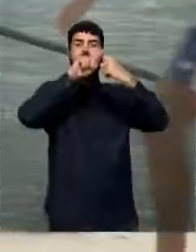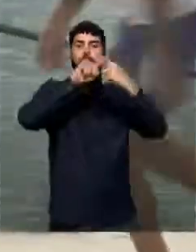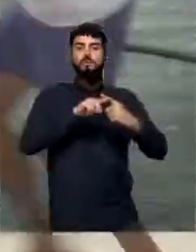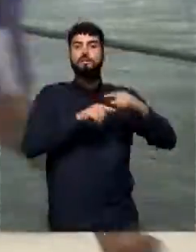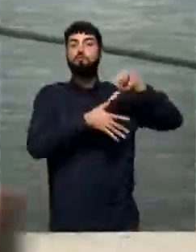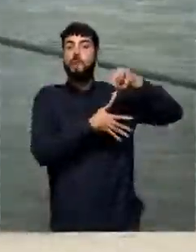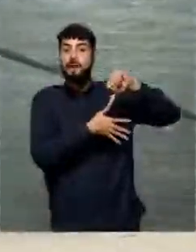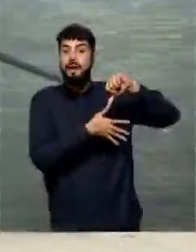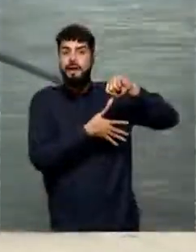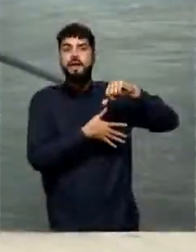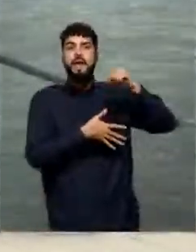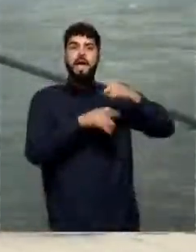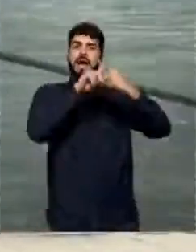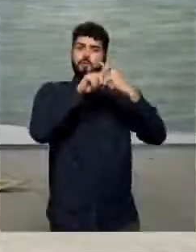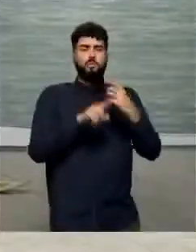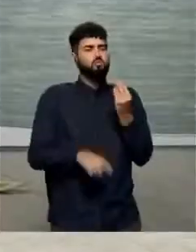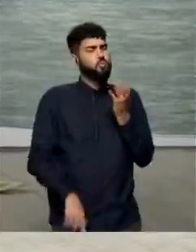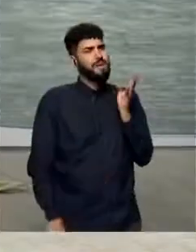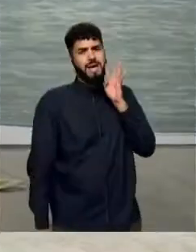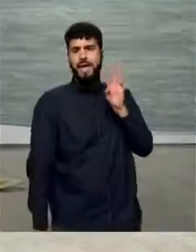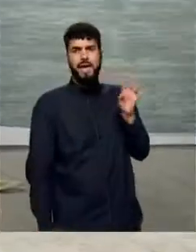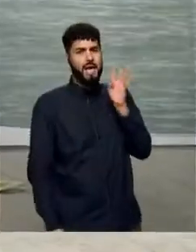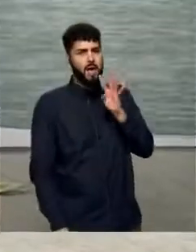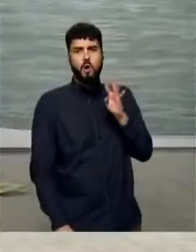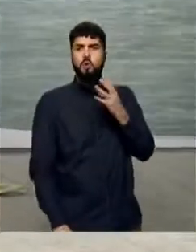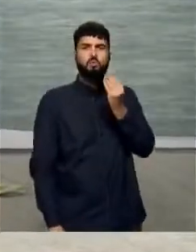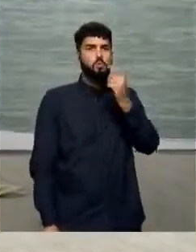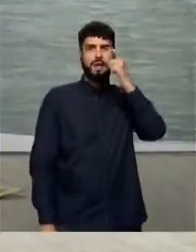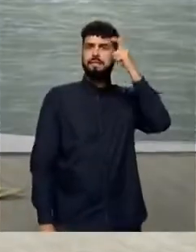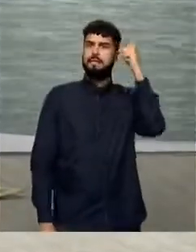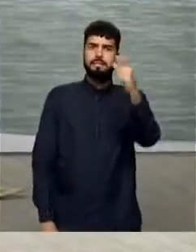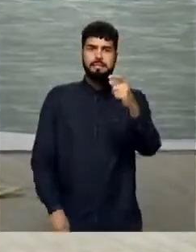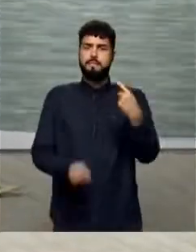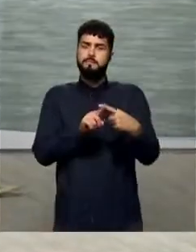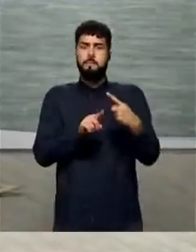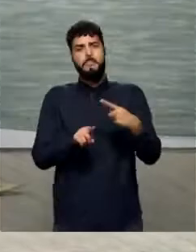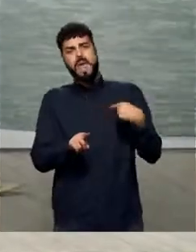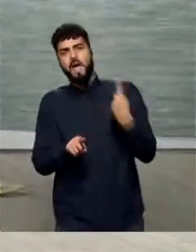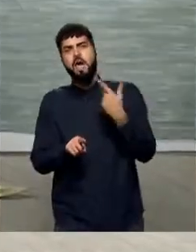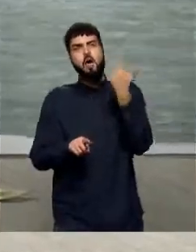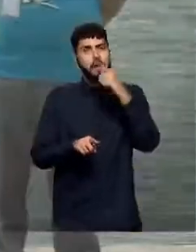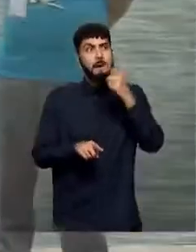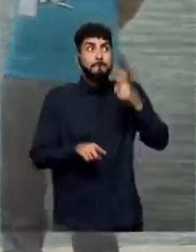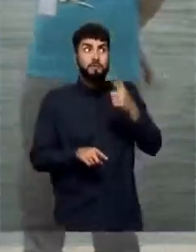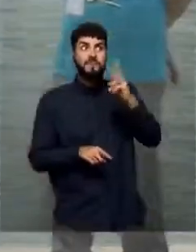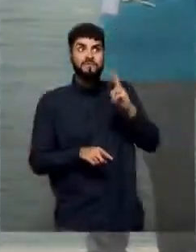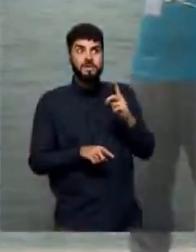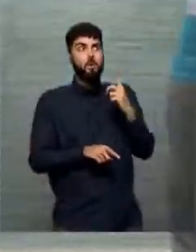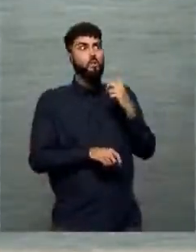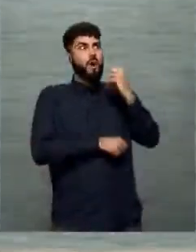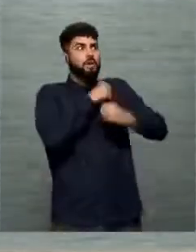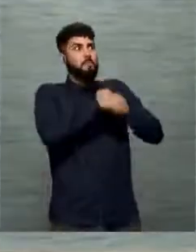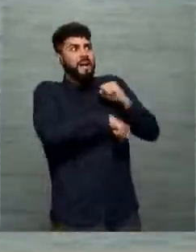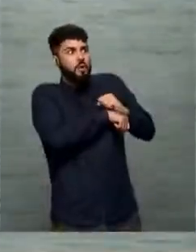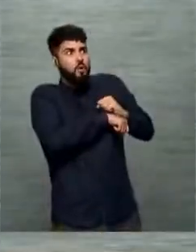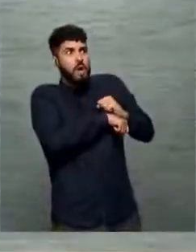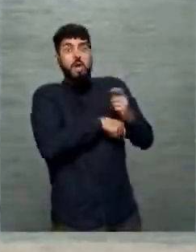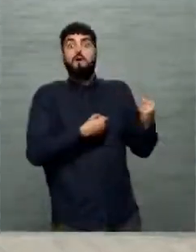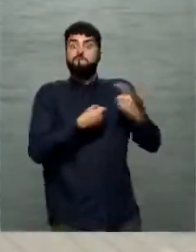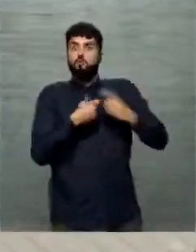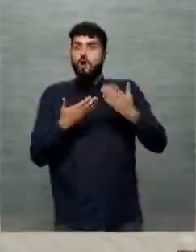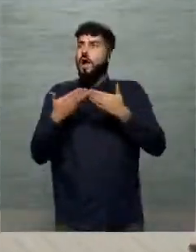sul americano Foi um campeonato muito legal foi muito interessante a gente tá mais uma vez aí depois de um ano tá competindo com